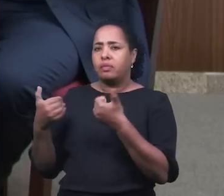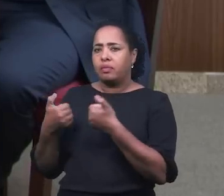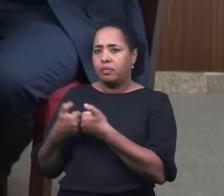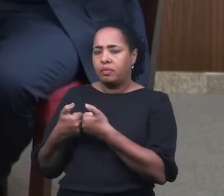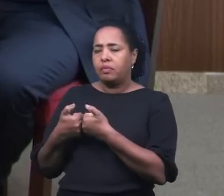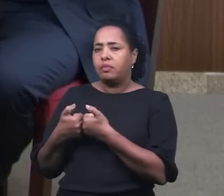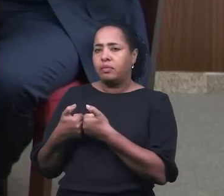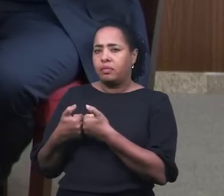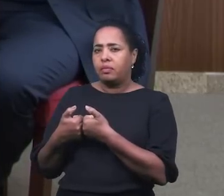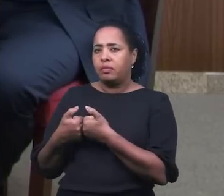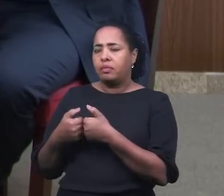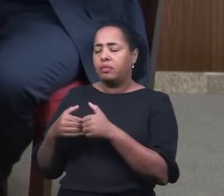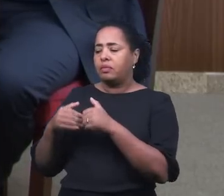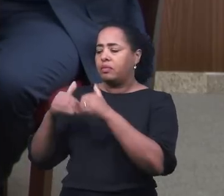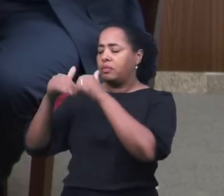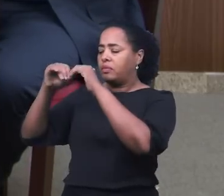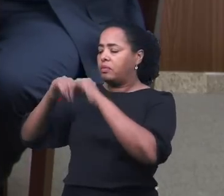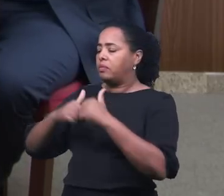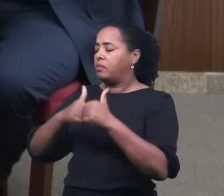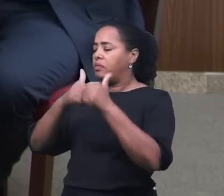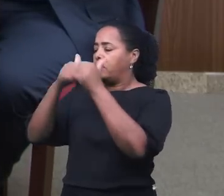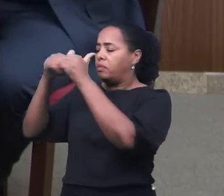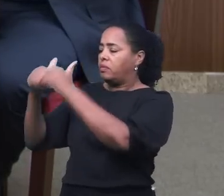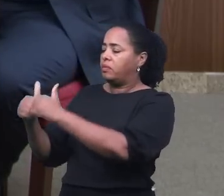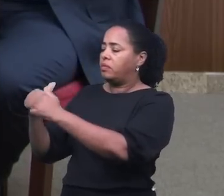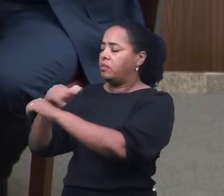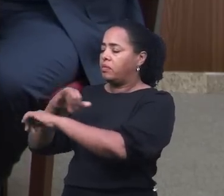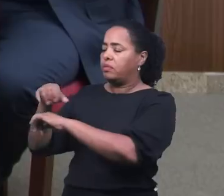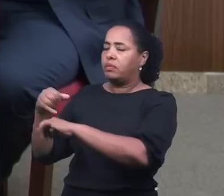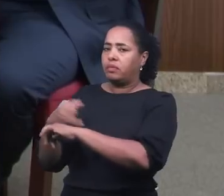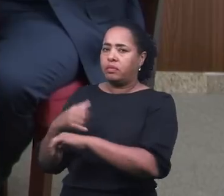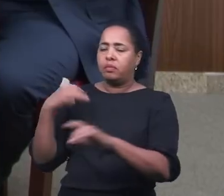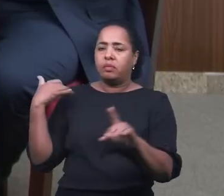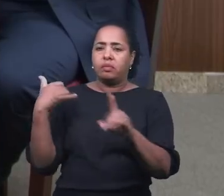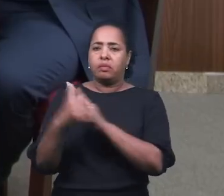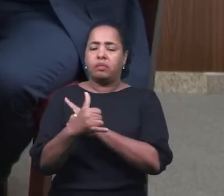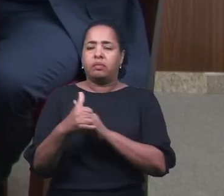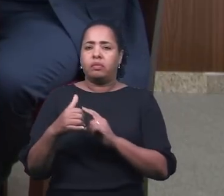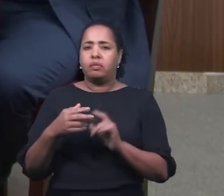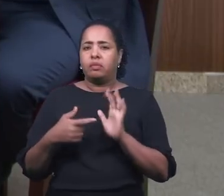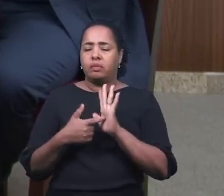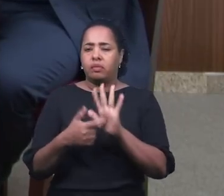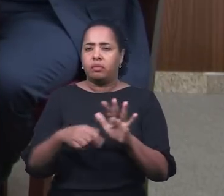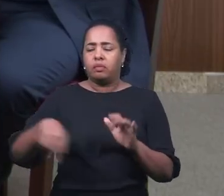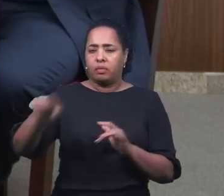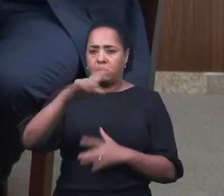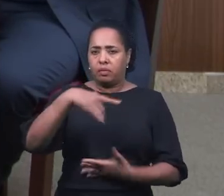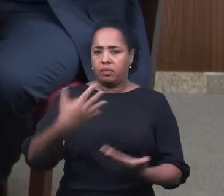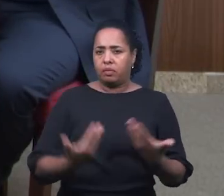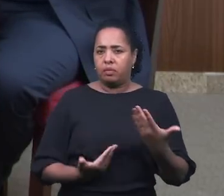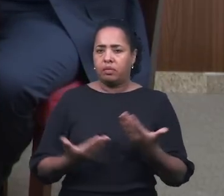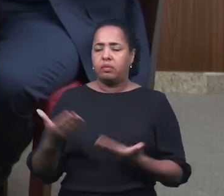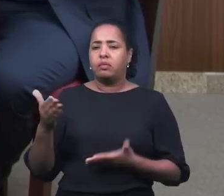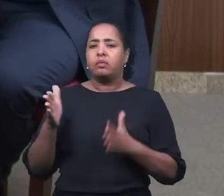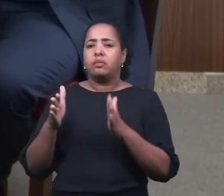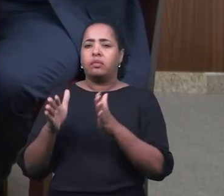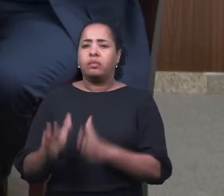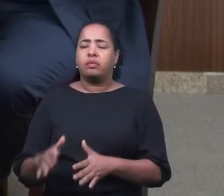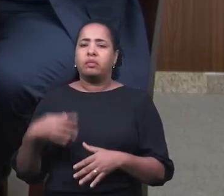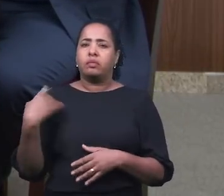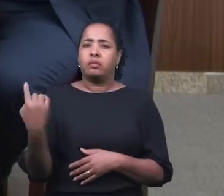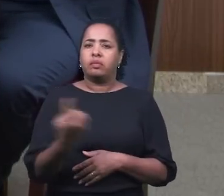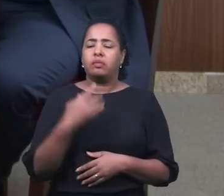arca e coloca em Jerusalém. Profeticamente falando, nós como igreja,